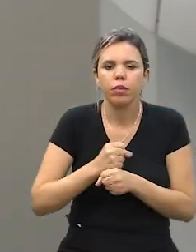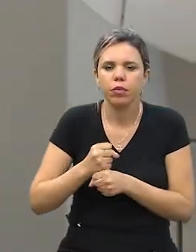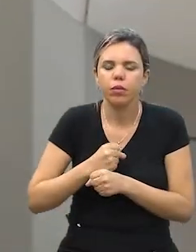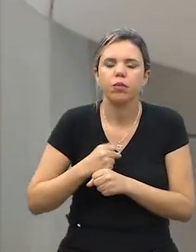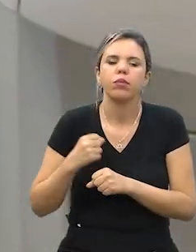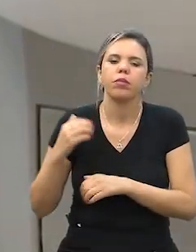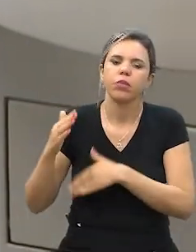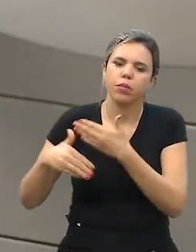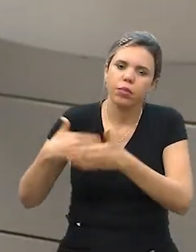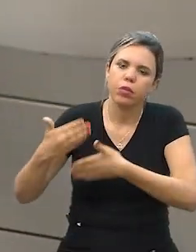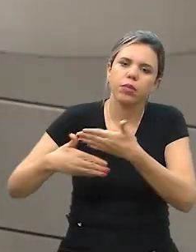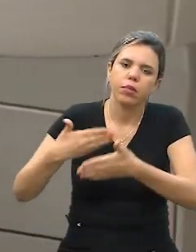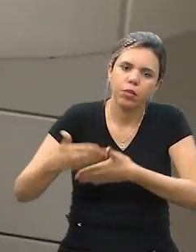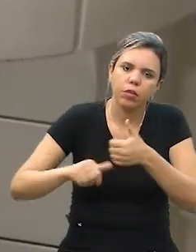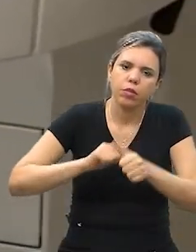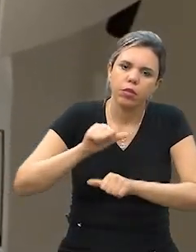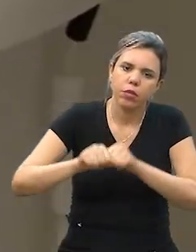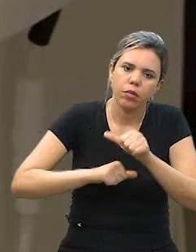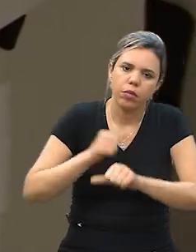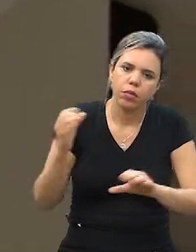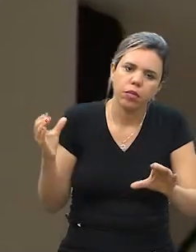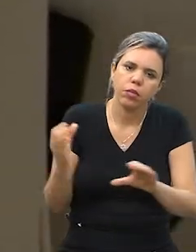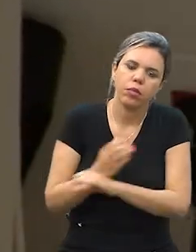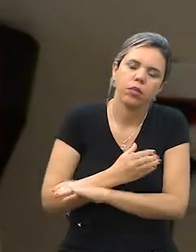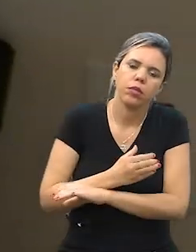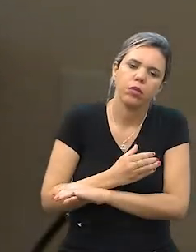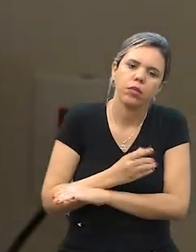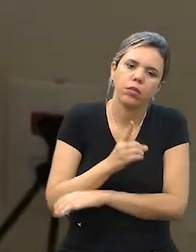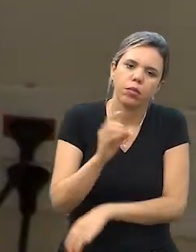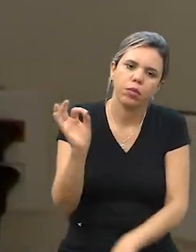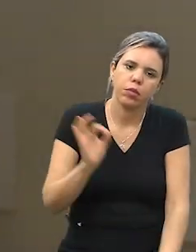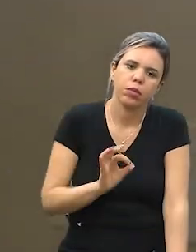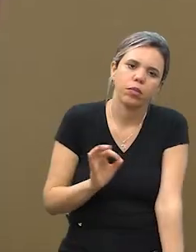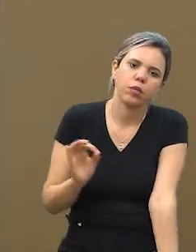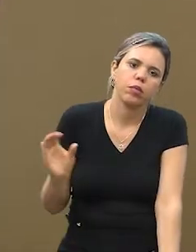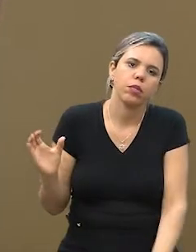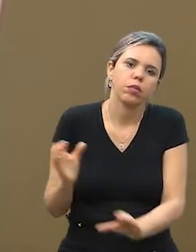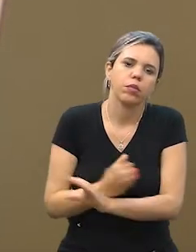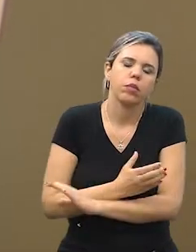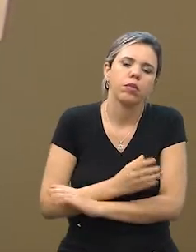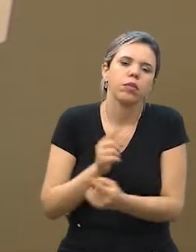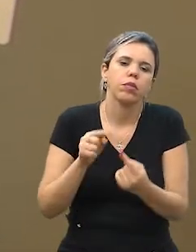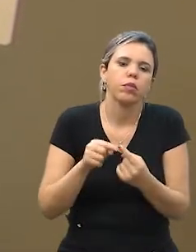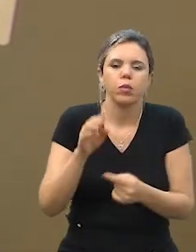anos, a odontologia mudou por completo, em 100%. Em que